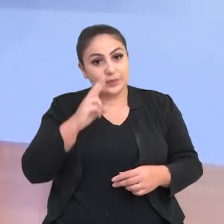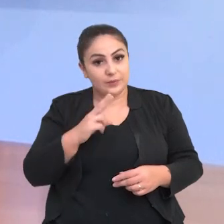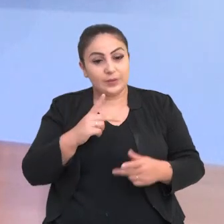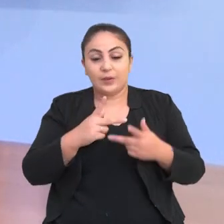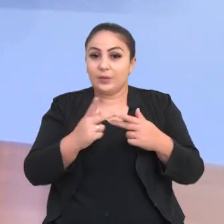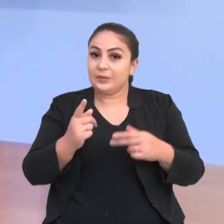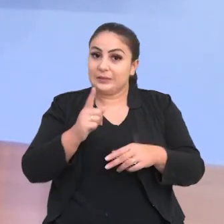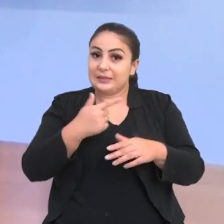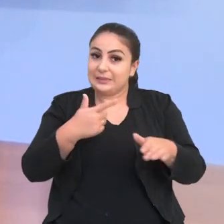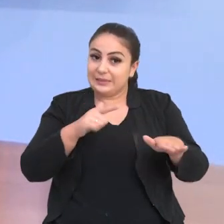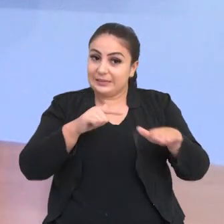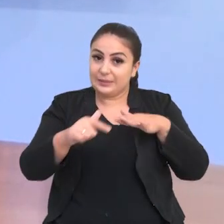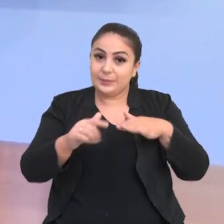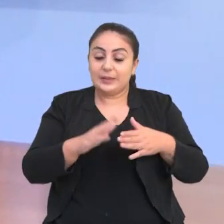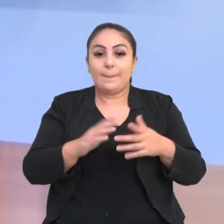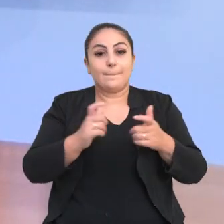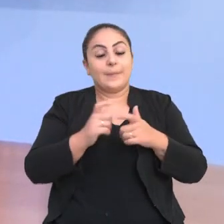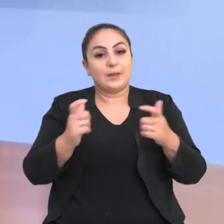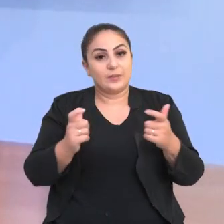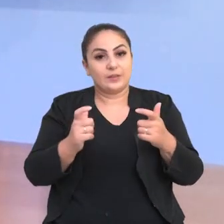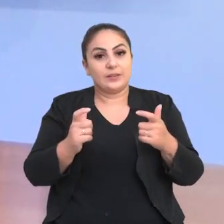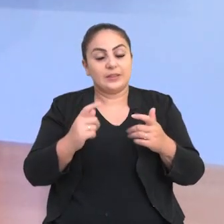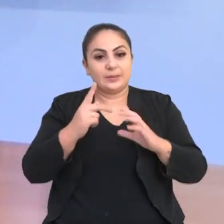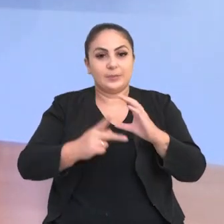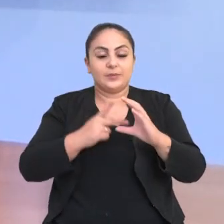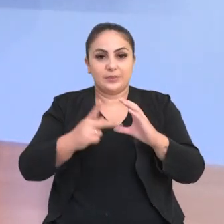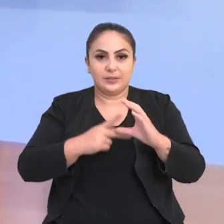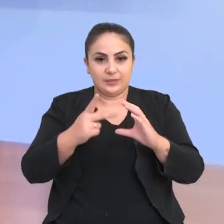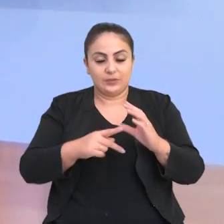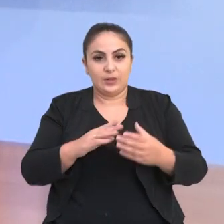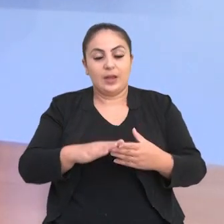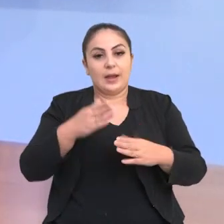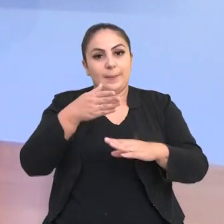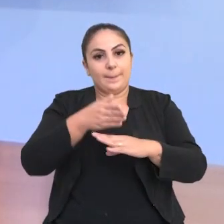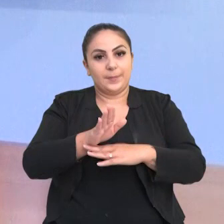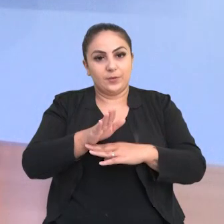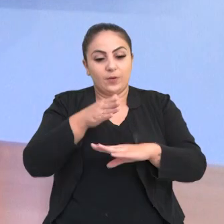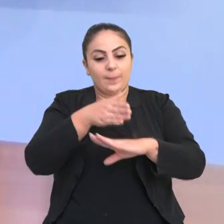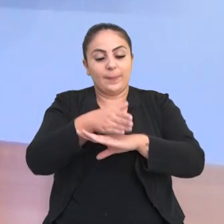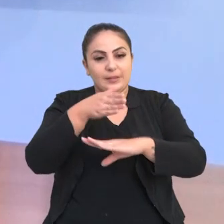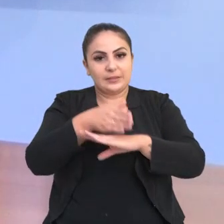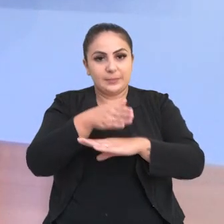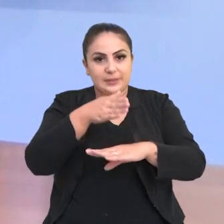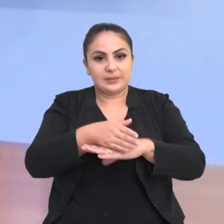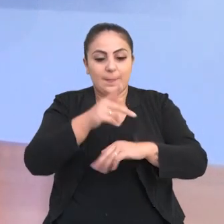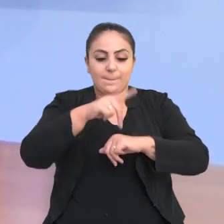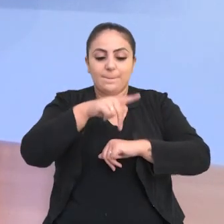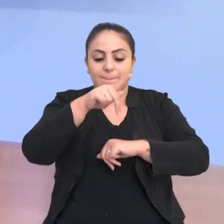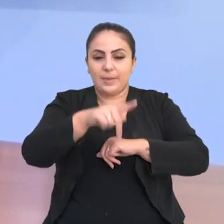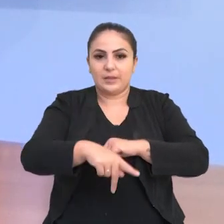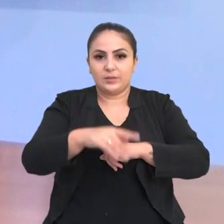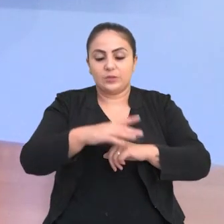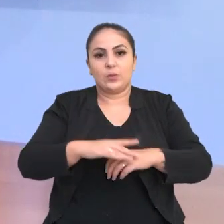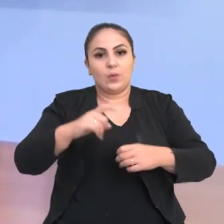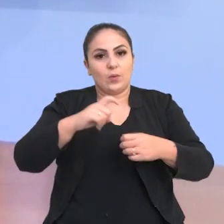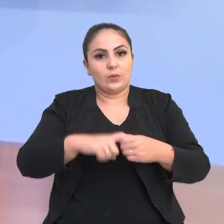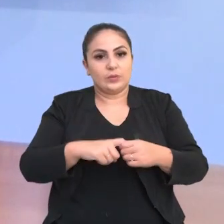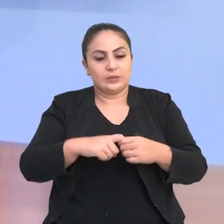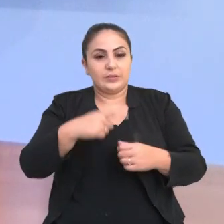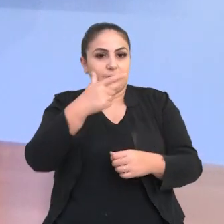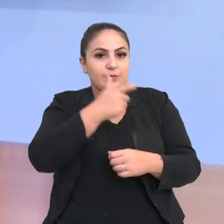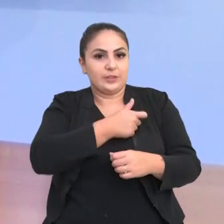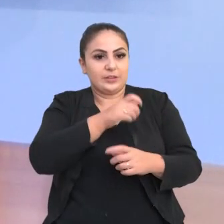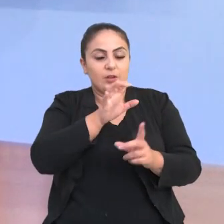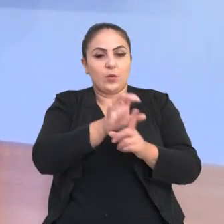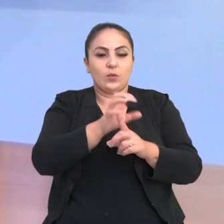Como você viu ao longo desta semana, a maioria do Parlamento Municipal aprovou a participação de Passo Fundo no